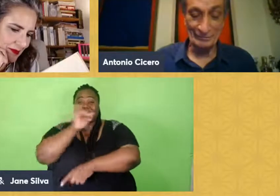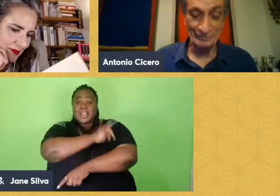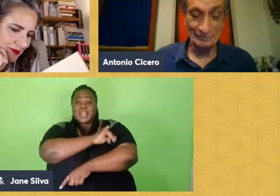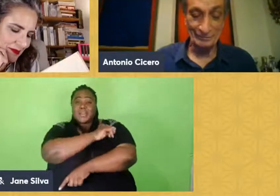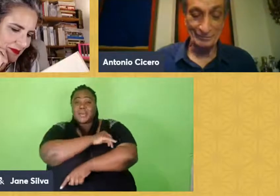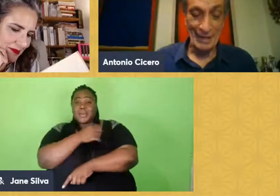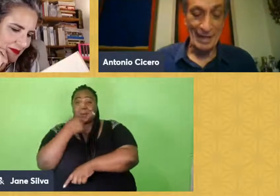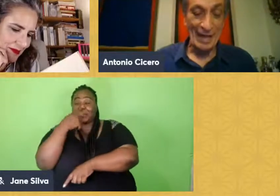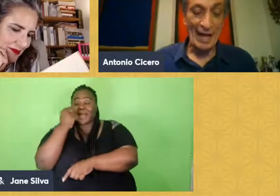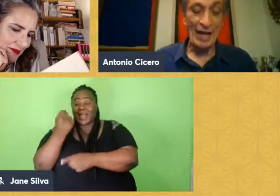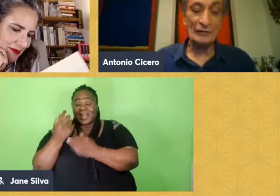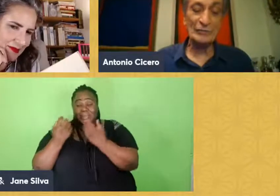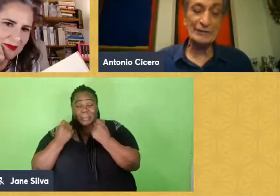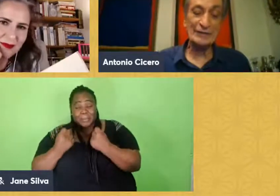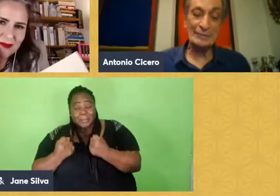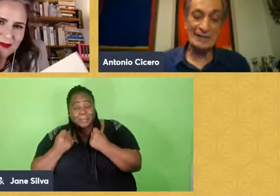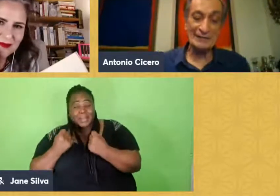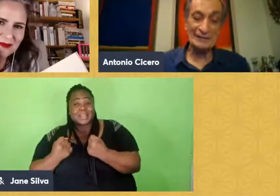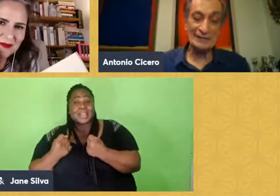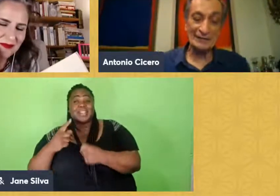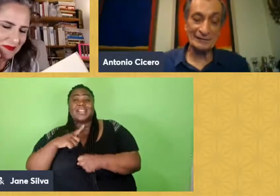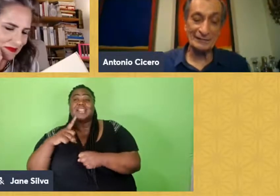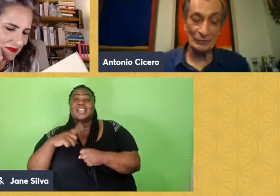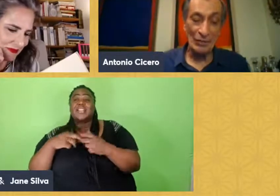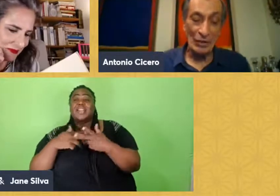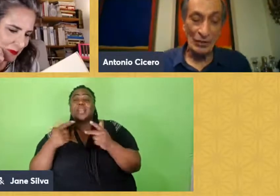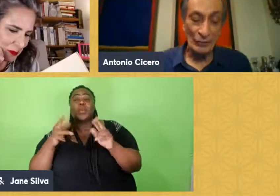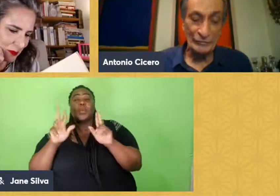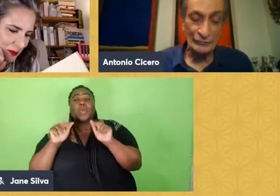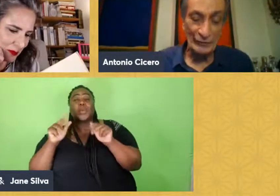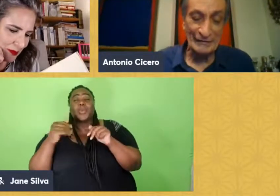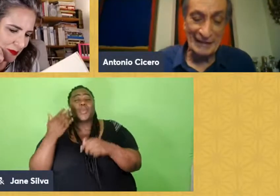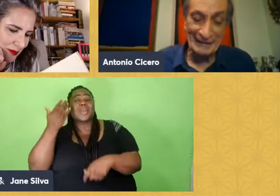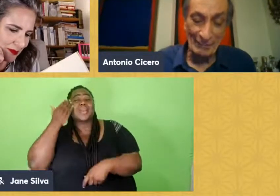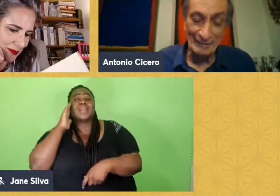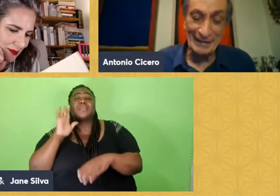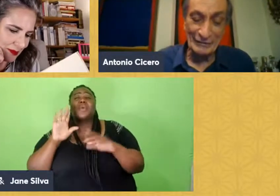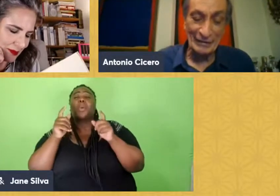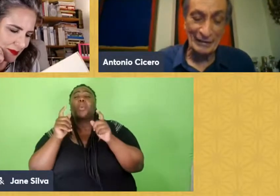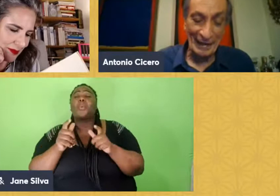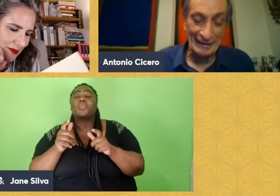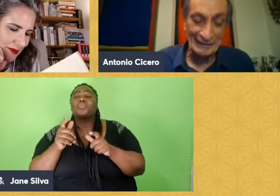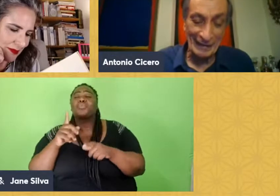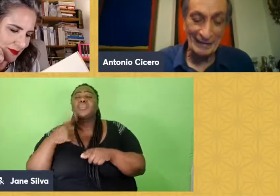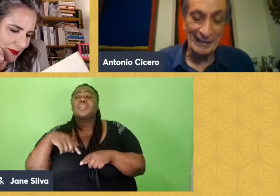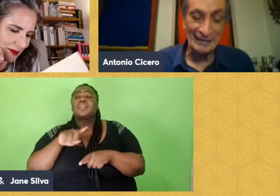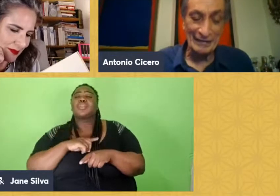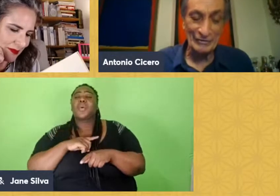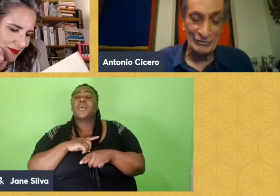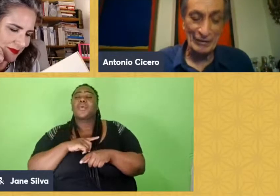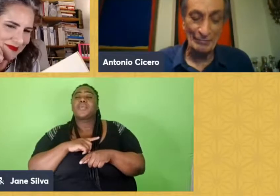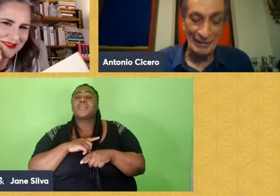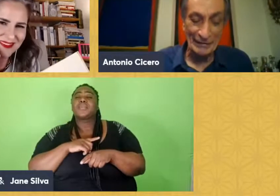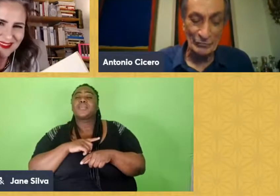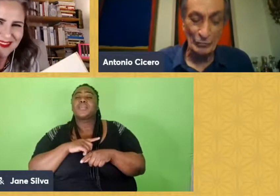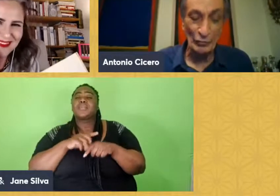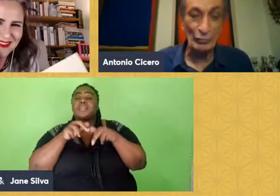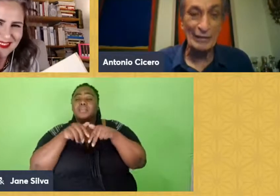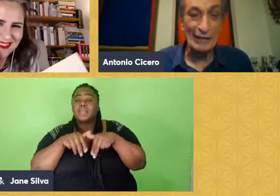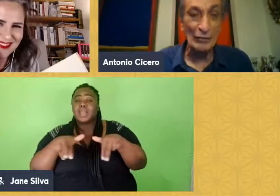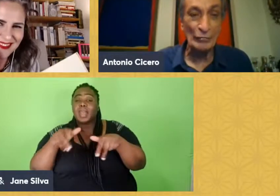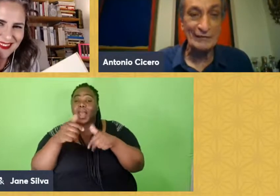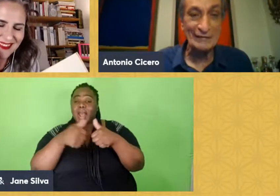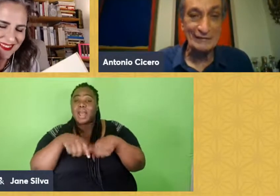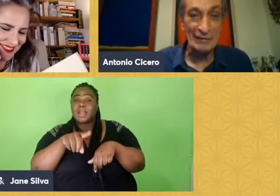glacial. Há algo que jamais se esclareceu. Onde foi exatamente que larguei naquele dia mesmo